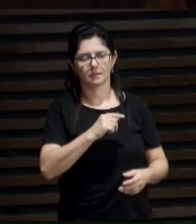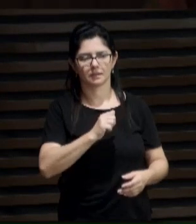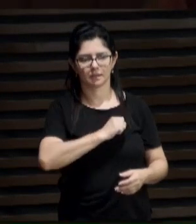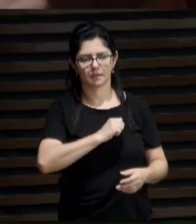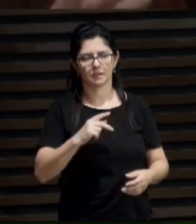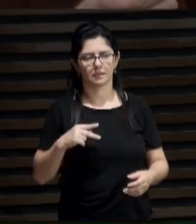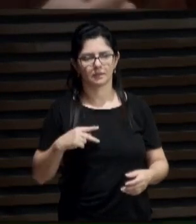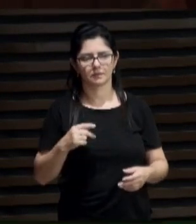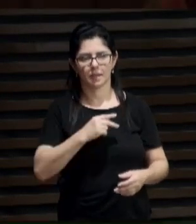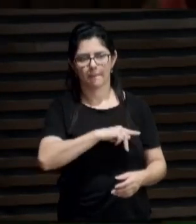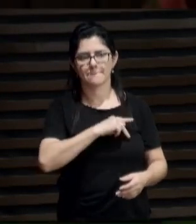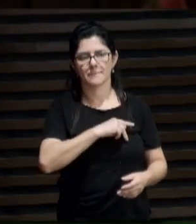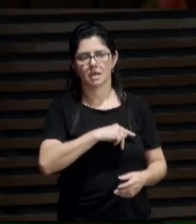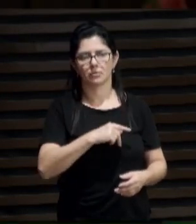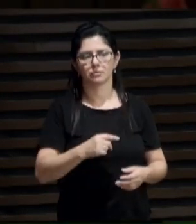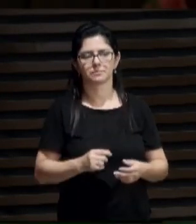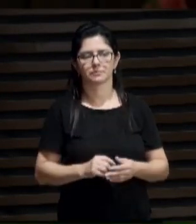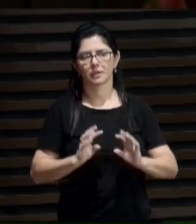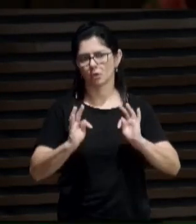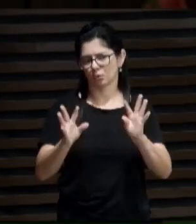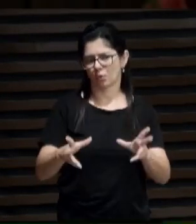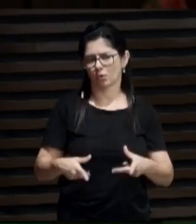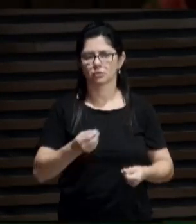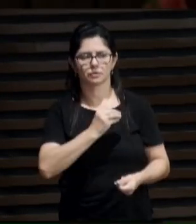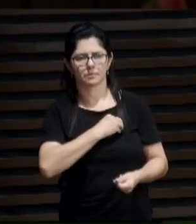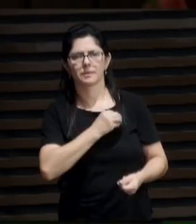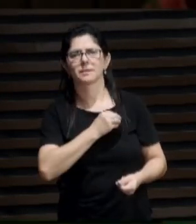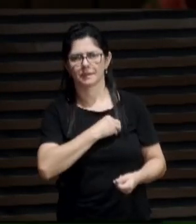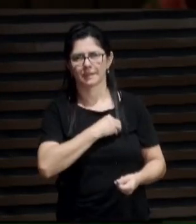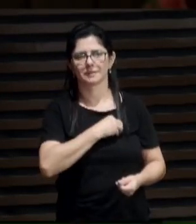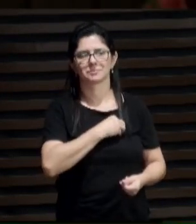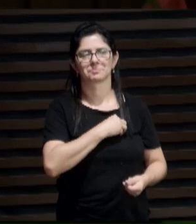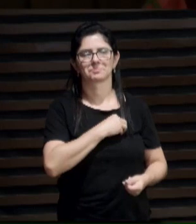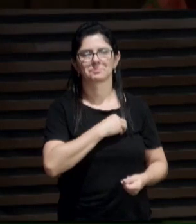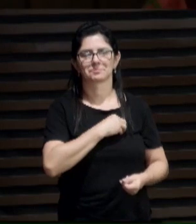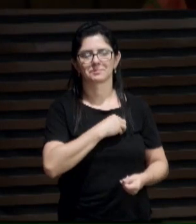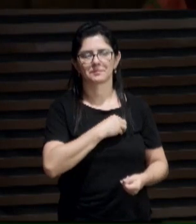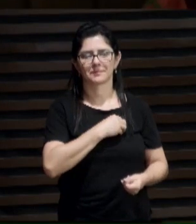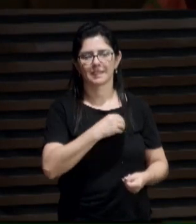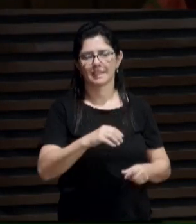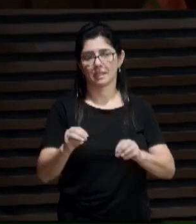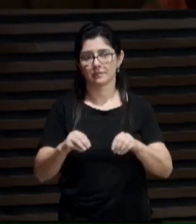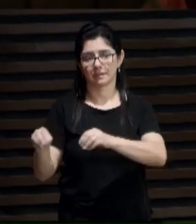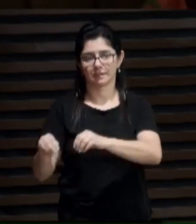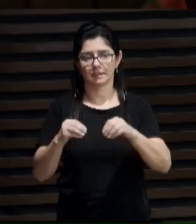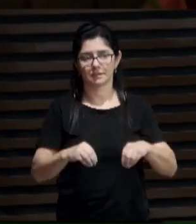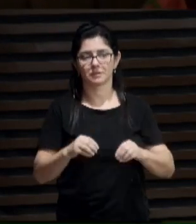diz: pois todos pecaram e estão destituídos da glória de Deus.